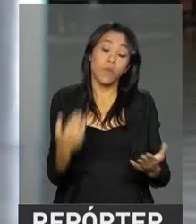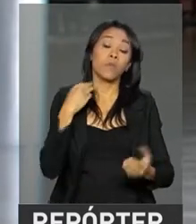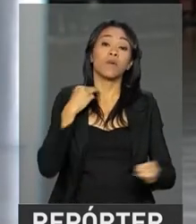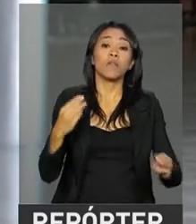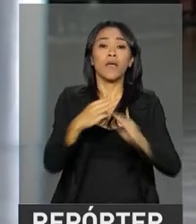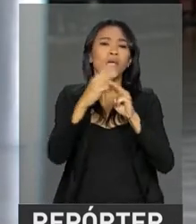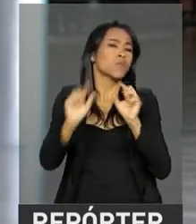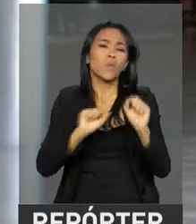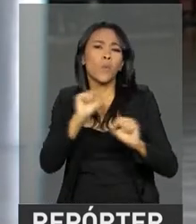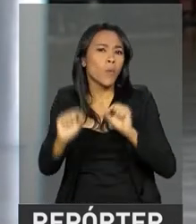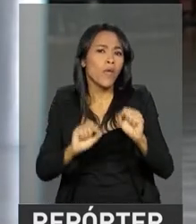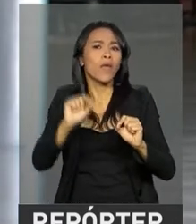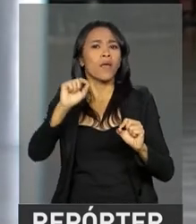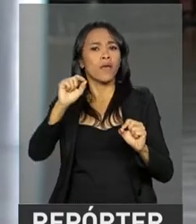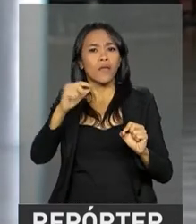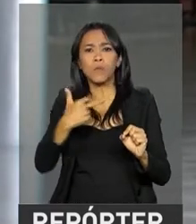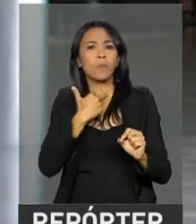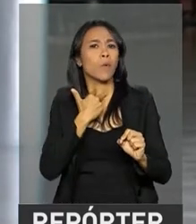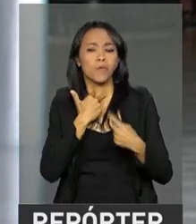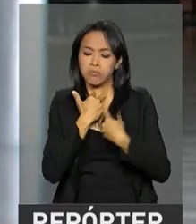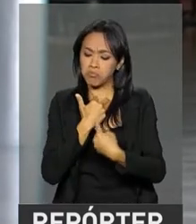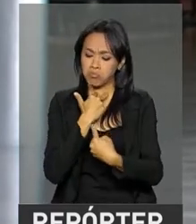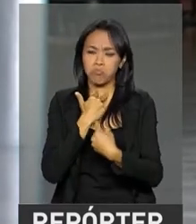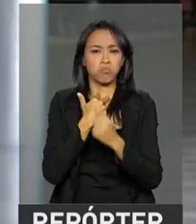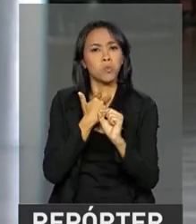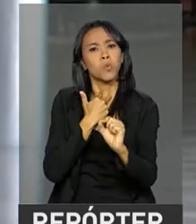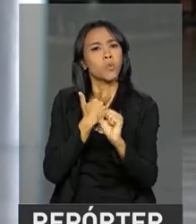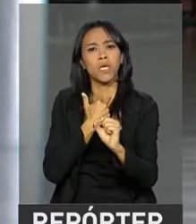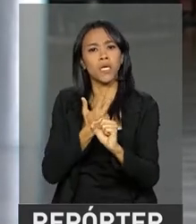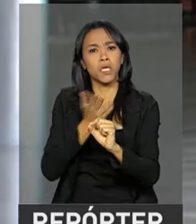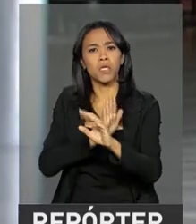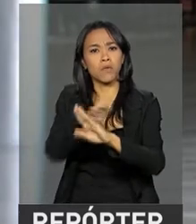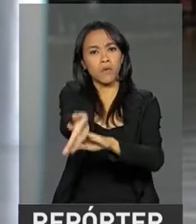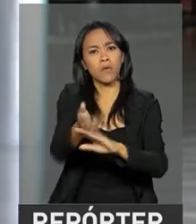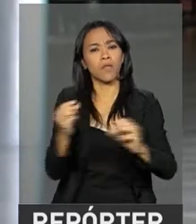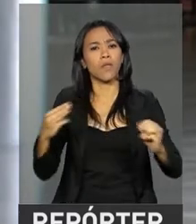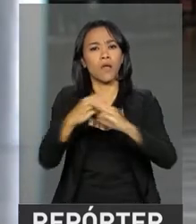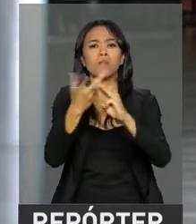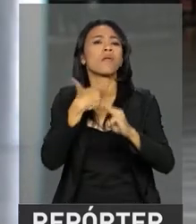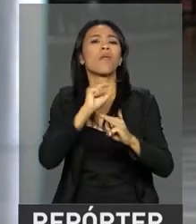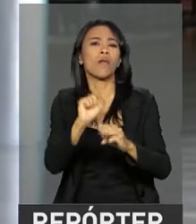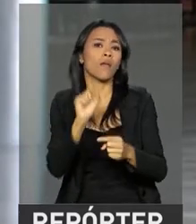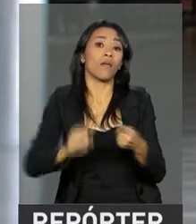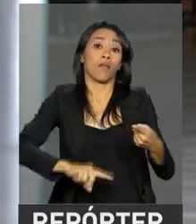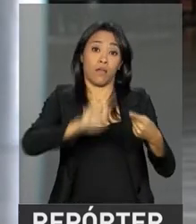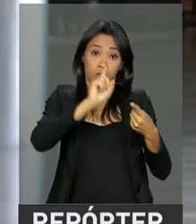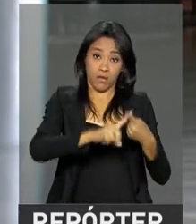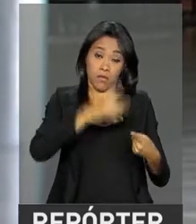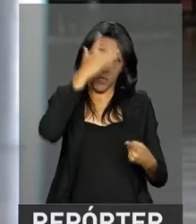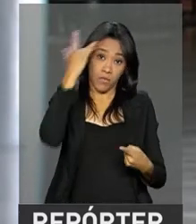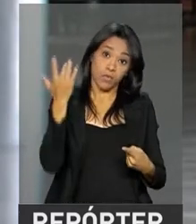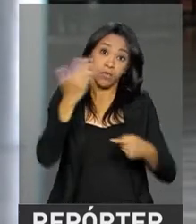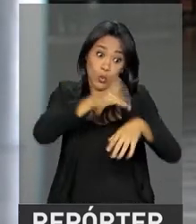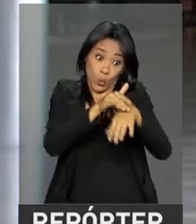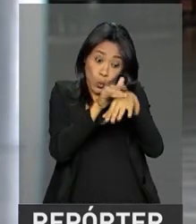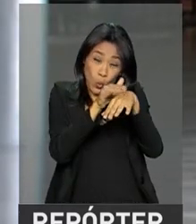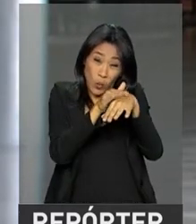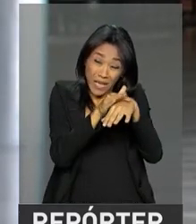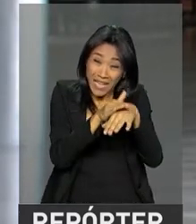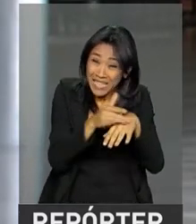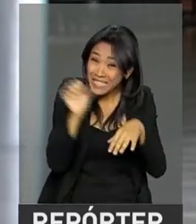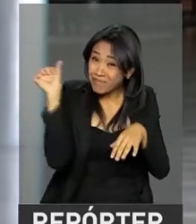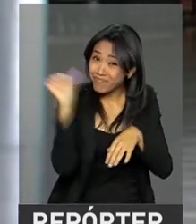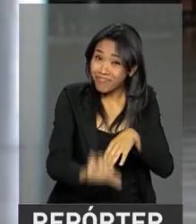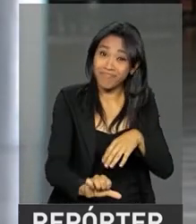situações de comprovada impossibilidade de comparecimento pessoal de titular os casos de grave moléstia ea